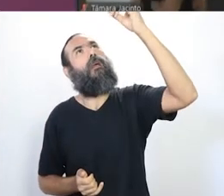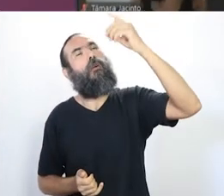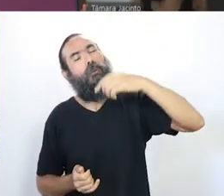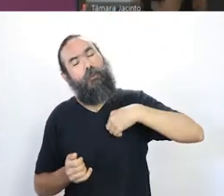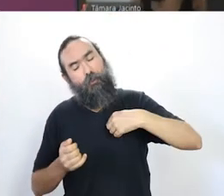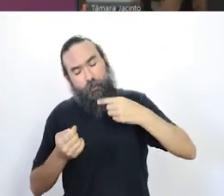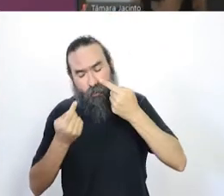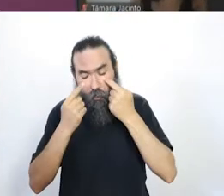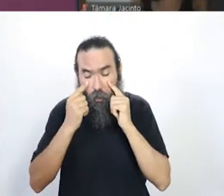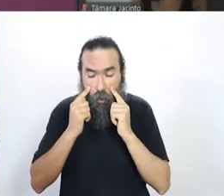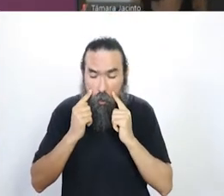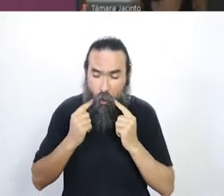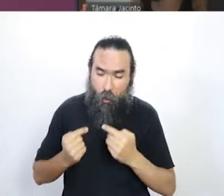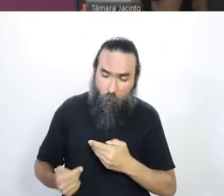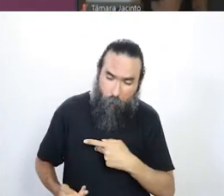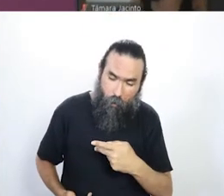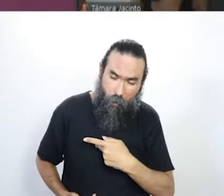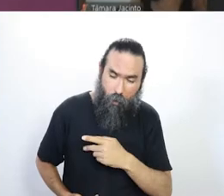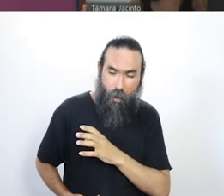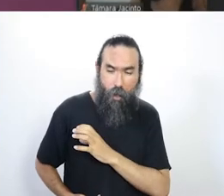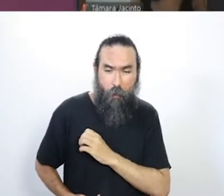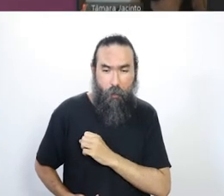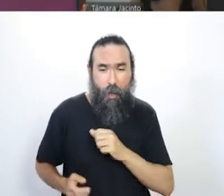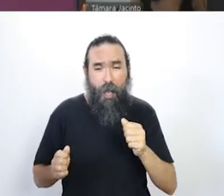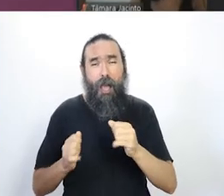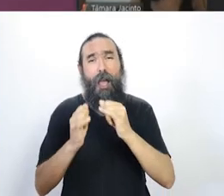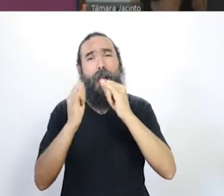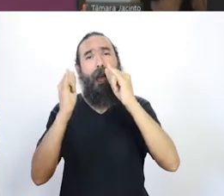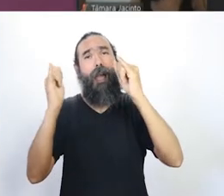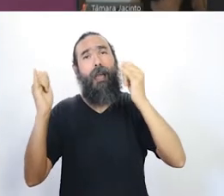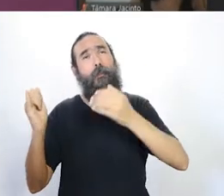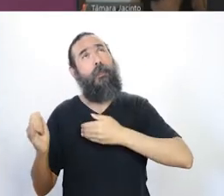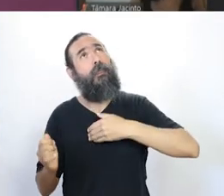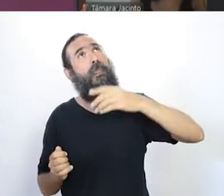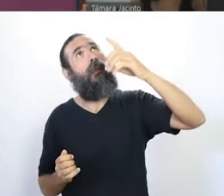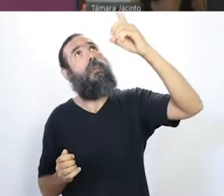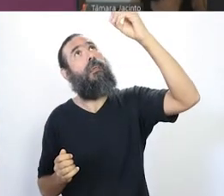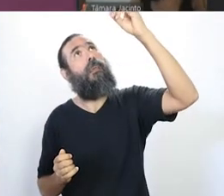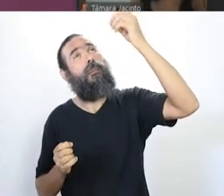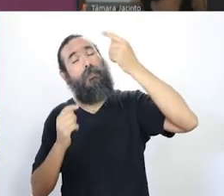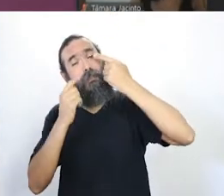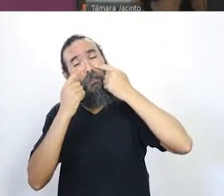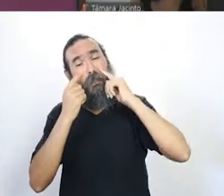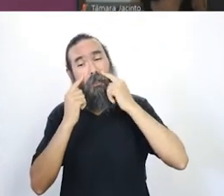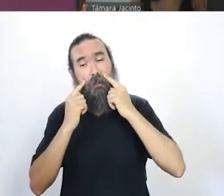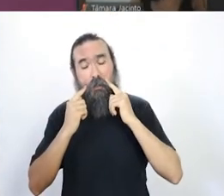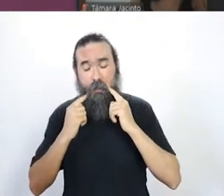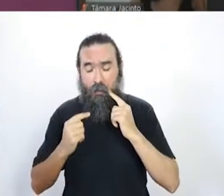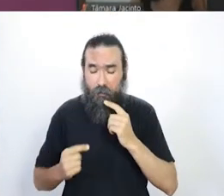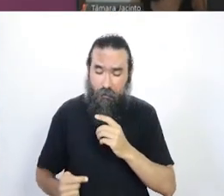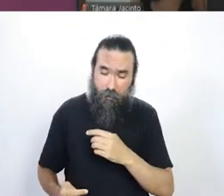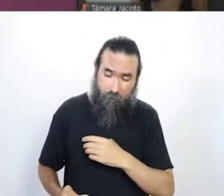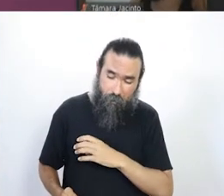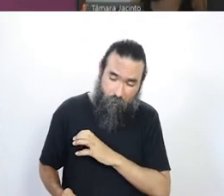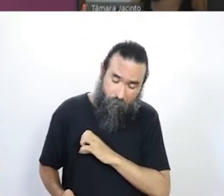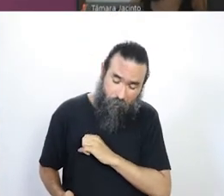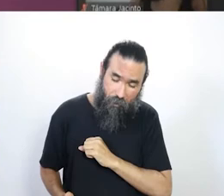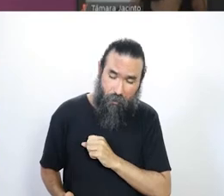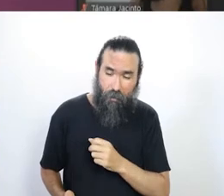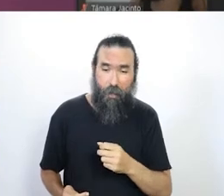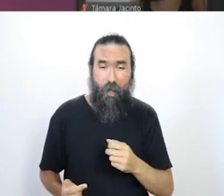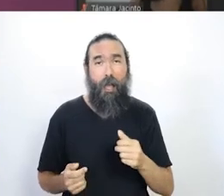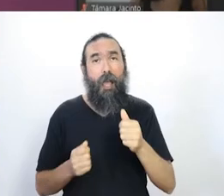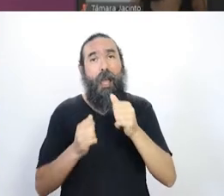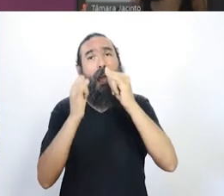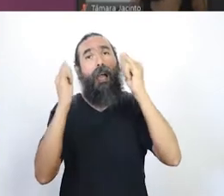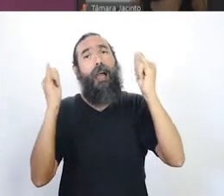do meu bem. Diz: ai, meu Deus, choro os olhos do meu bem.